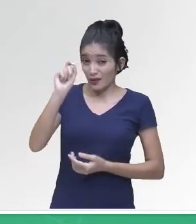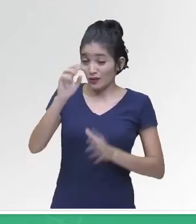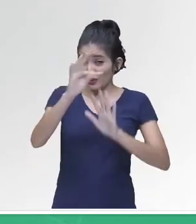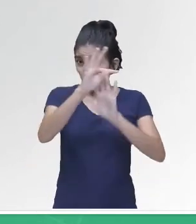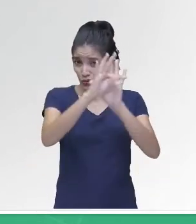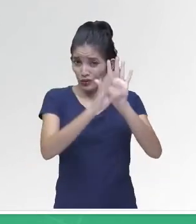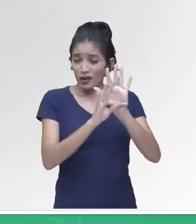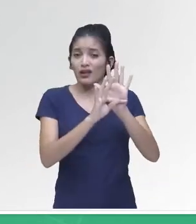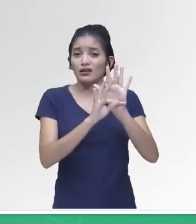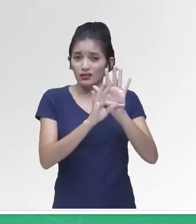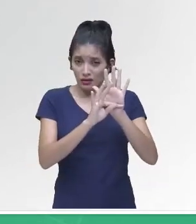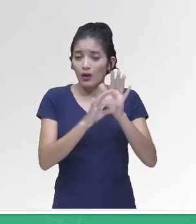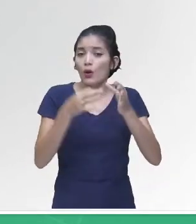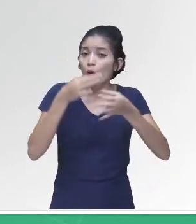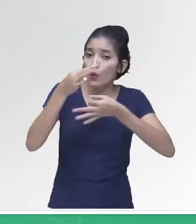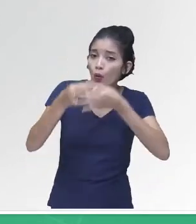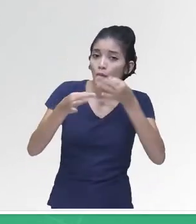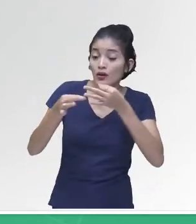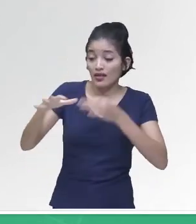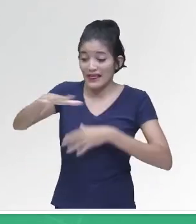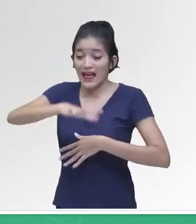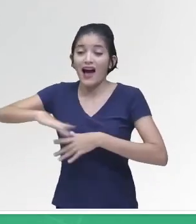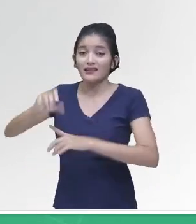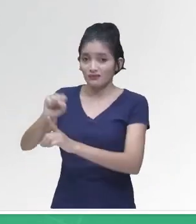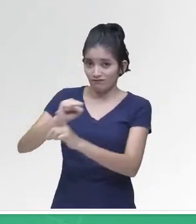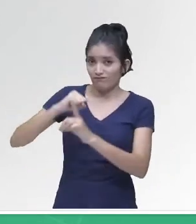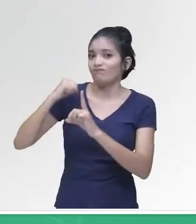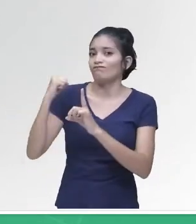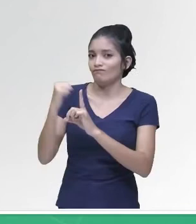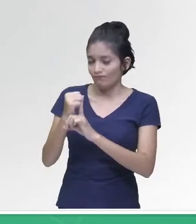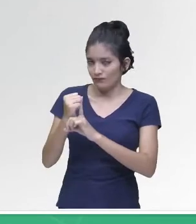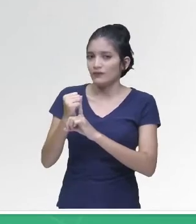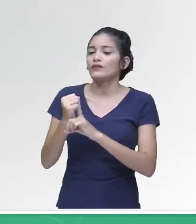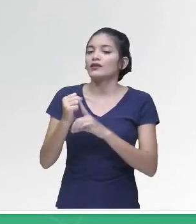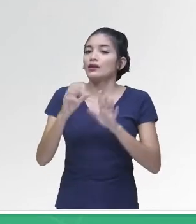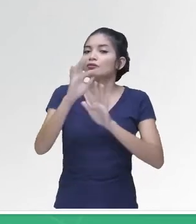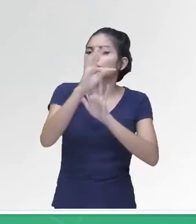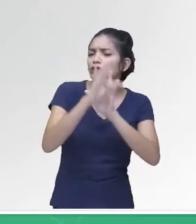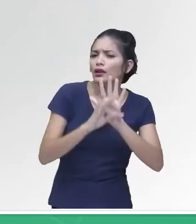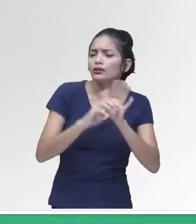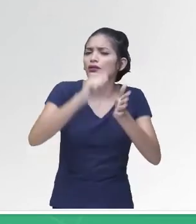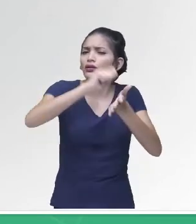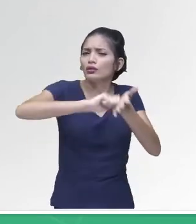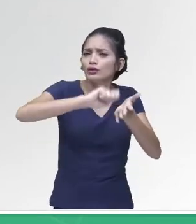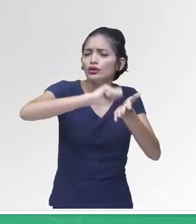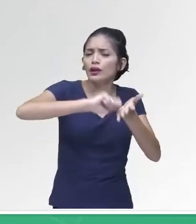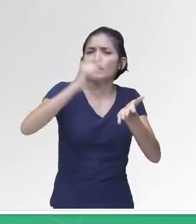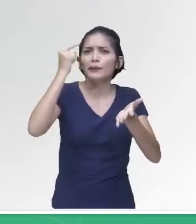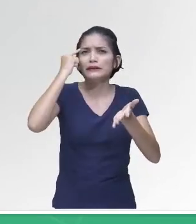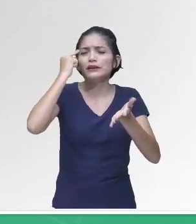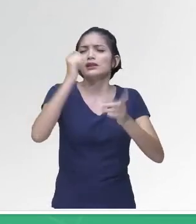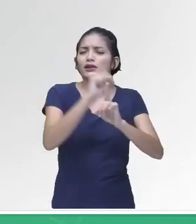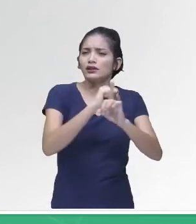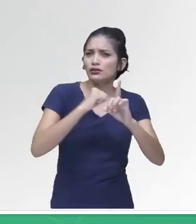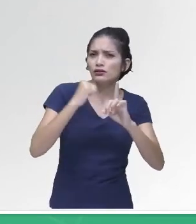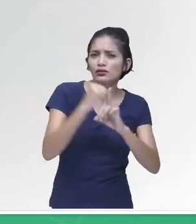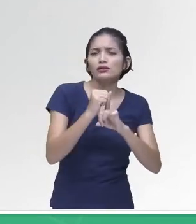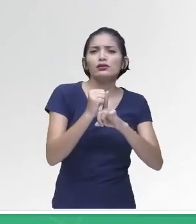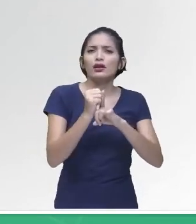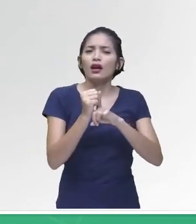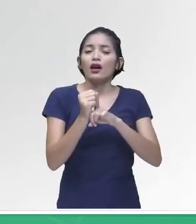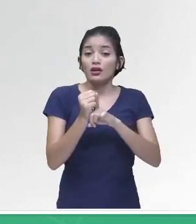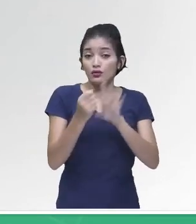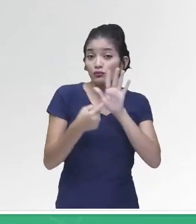de opinião no nível social, tá bom? São esses textos que eu escrevo com a intenção social de expor a